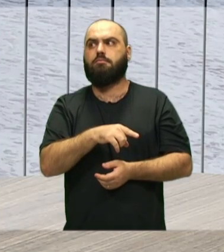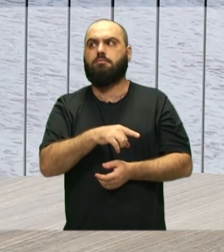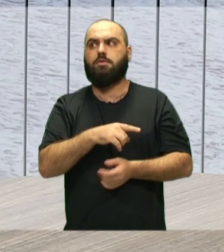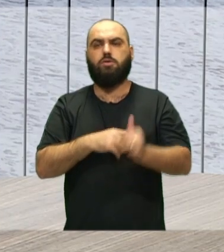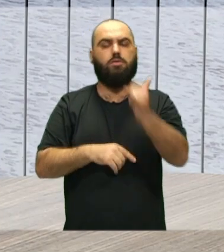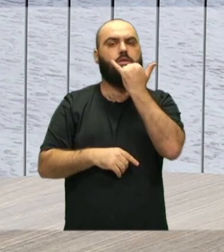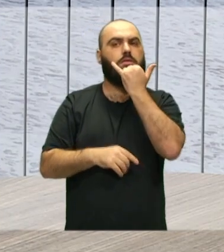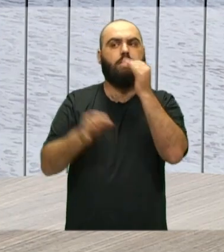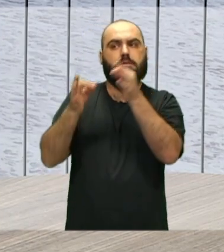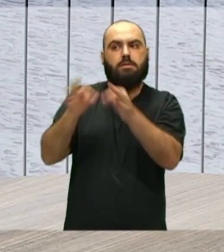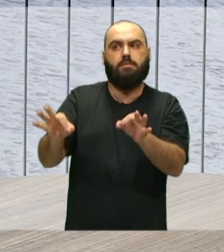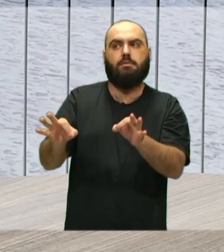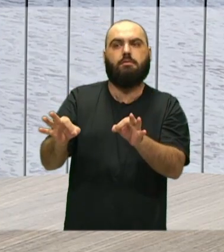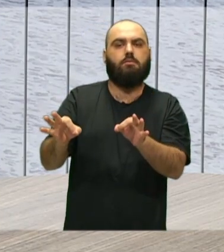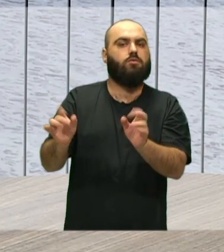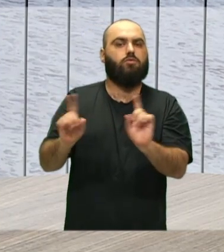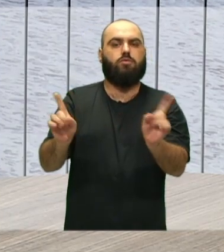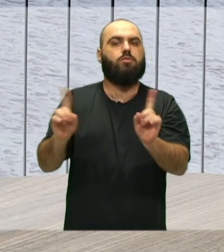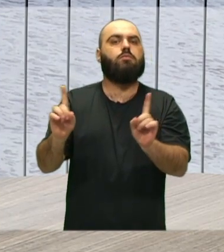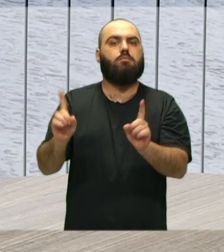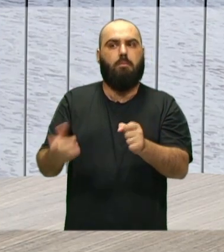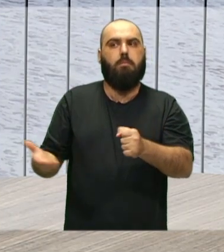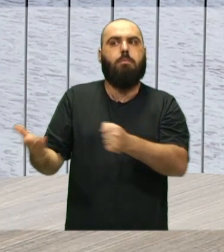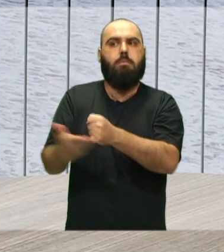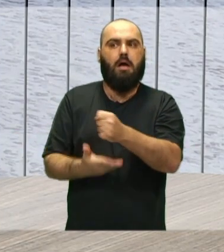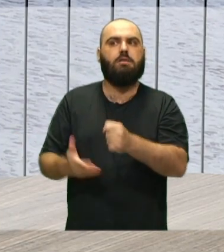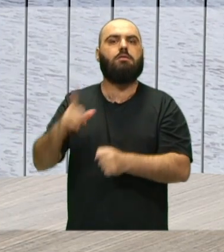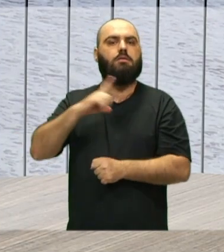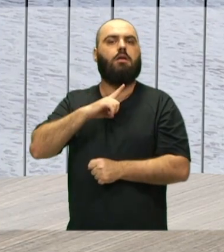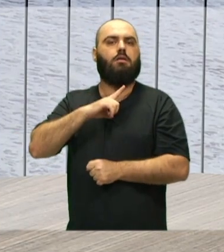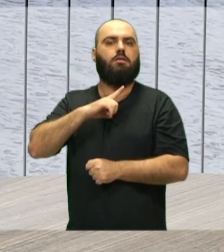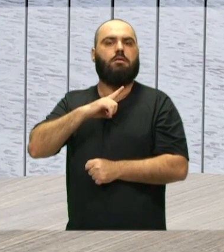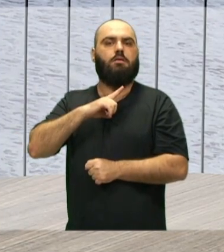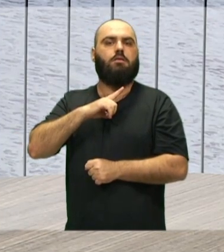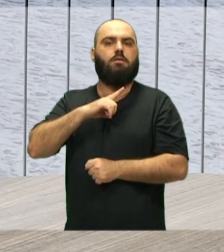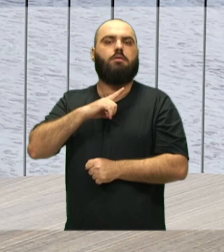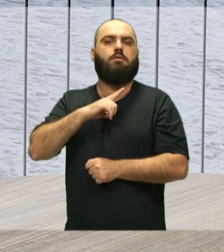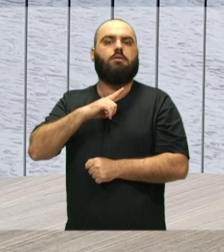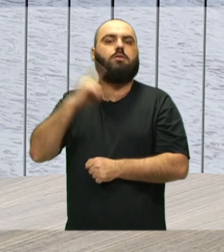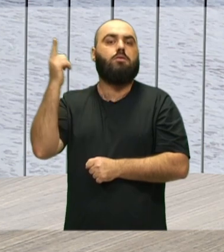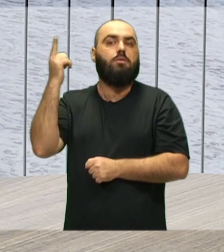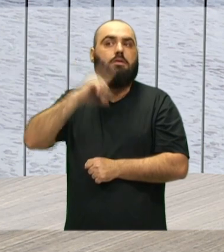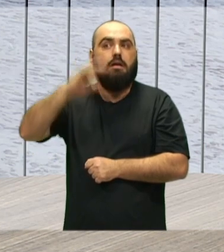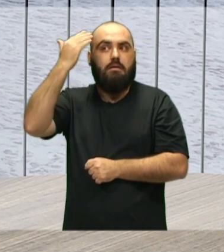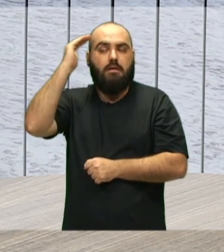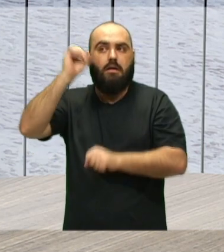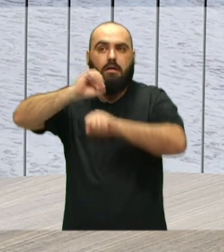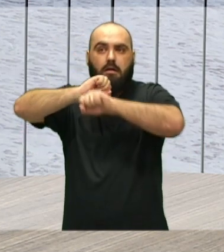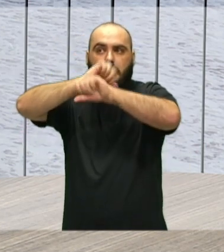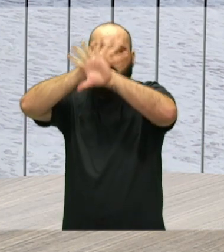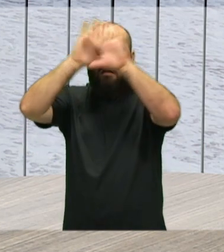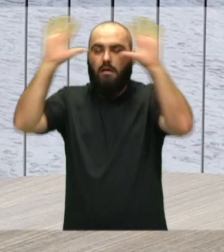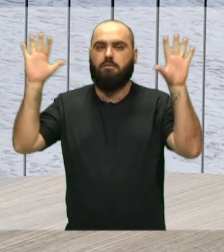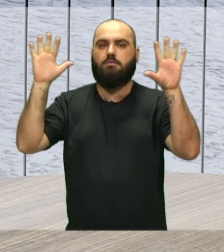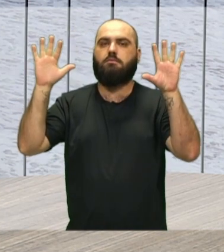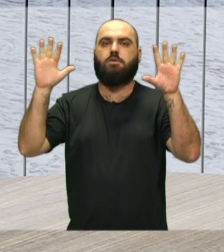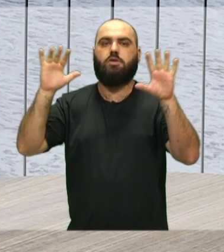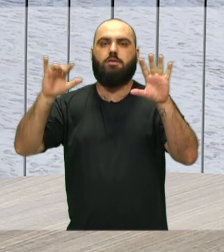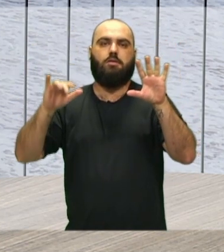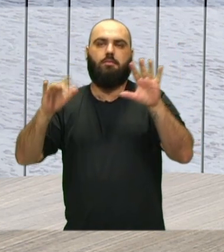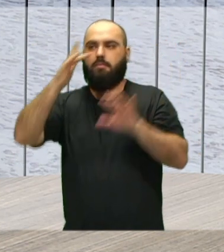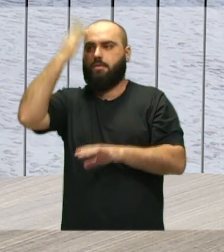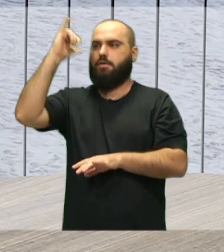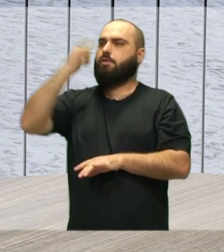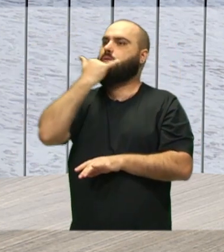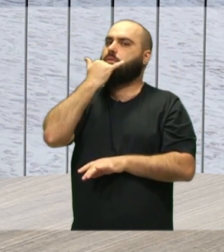para casa. A partir do momento que tu está fundamentado, a partir do momento que tu compreende como funciona, tu não vai com qualquer justificativa para casa.